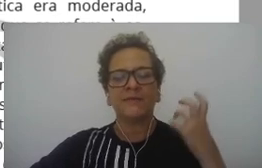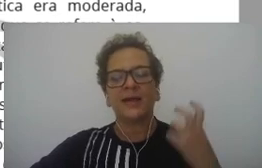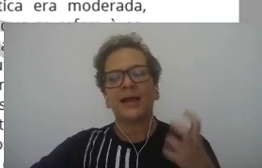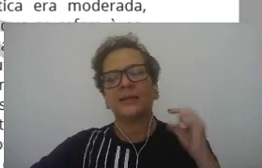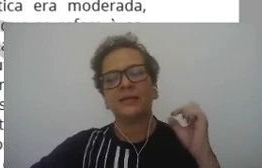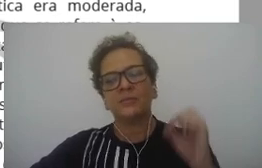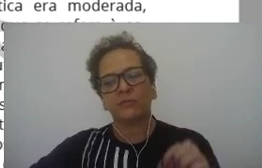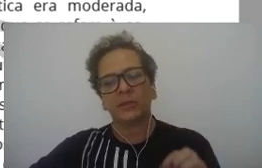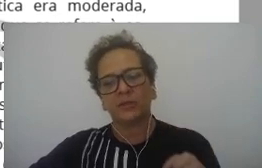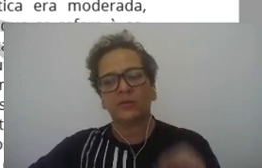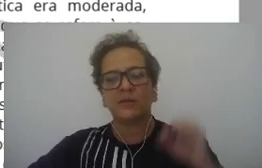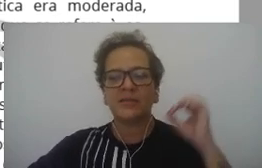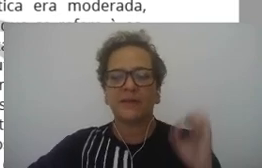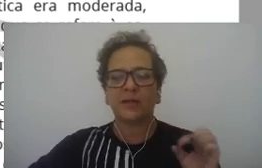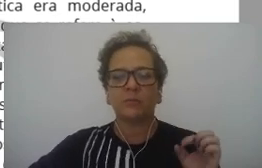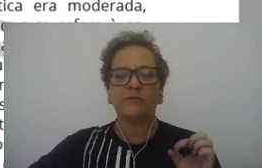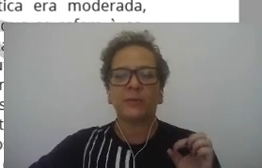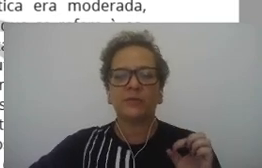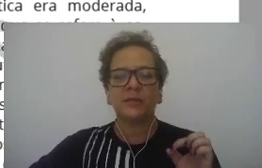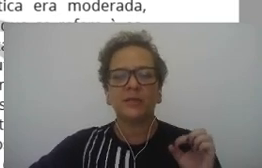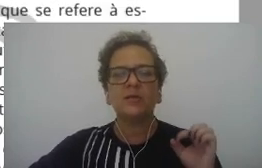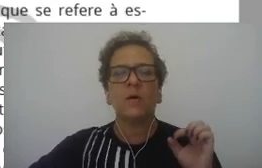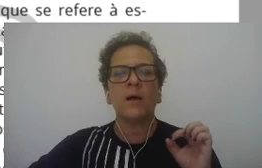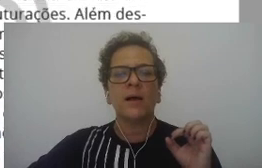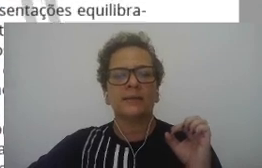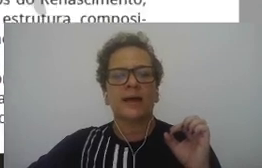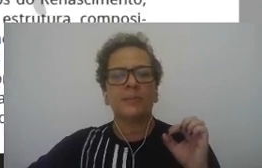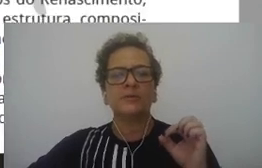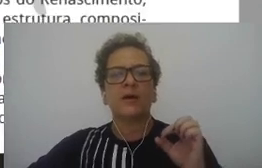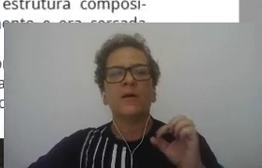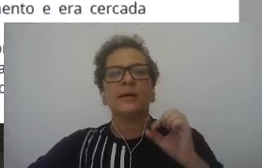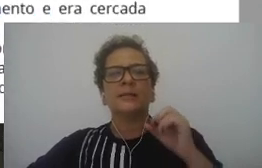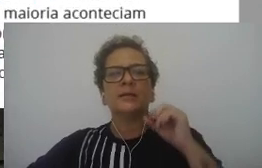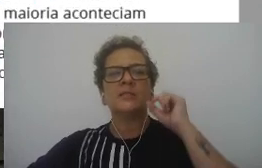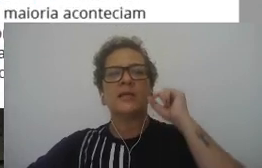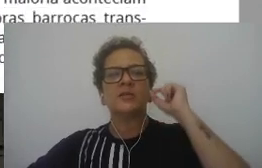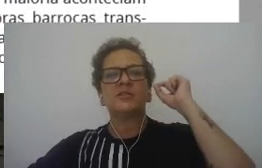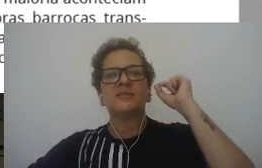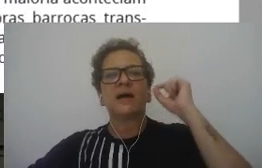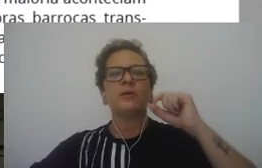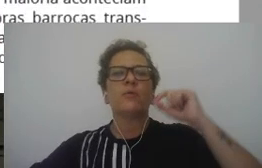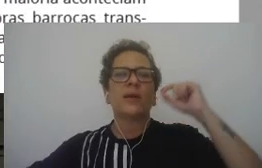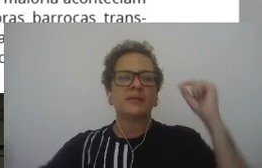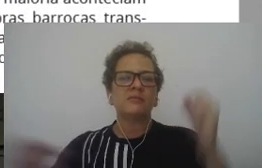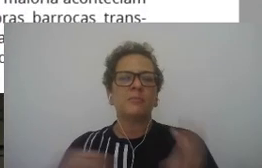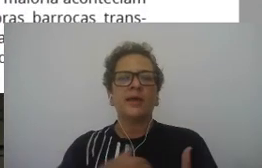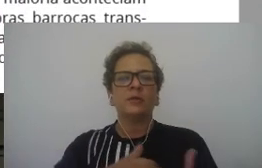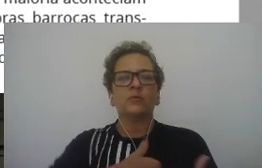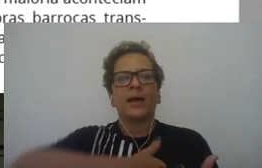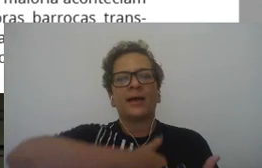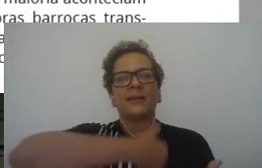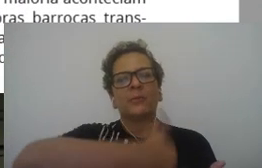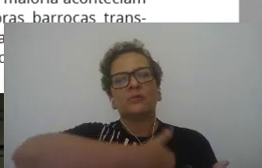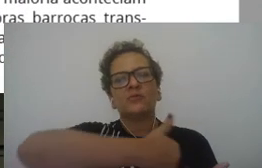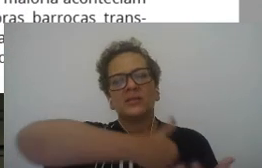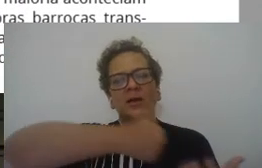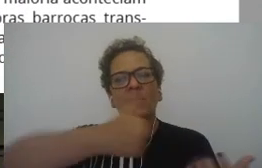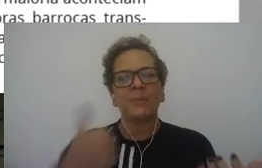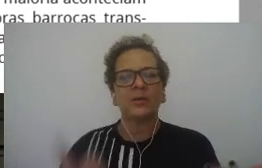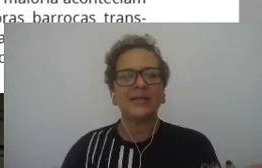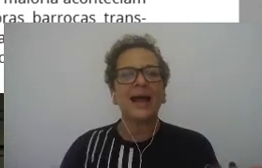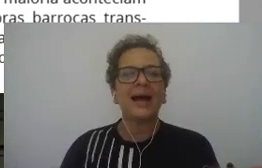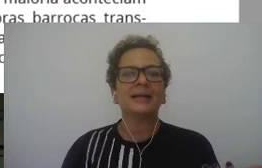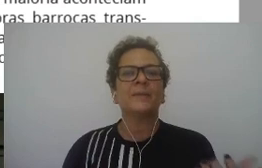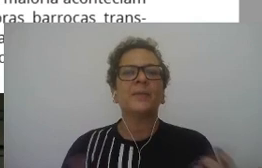coisa sem falar desse movimento atual sem falar do movimento anterior tá pessoal então assim a gente sabe que o renascimento na